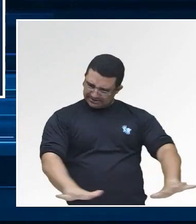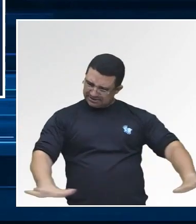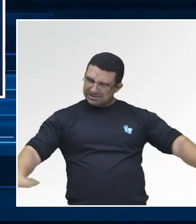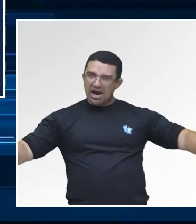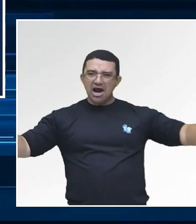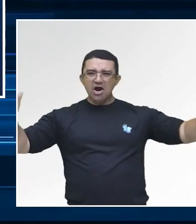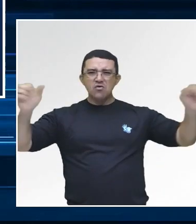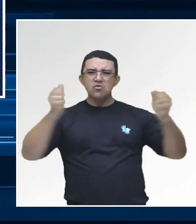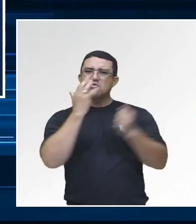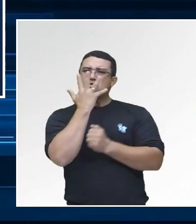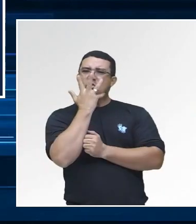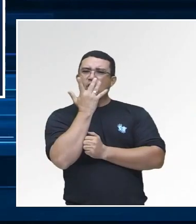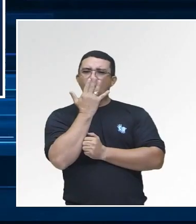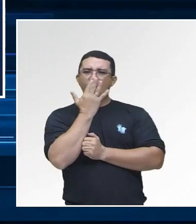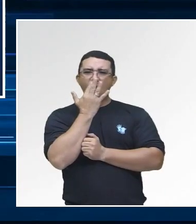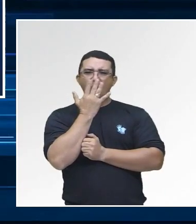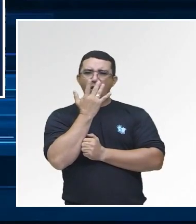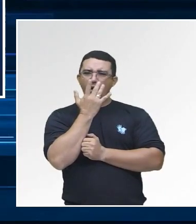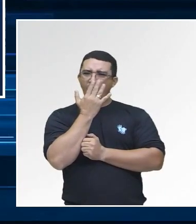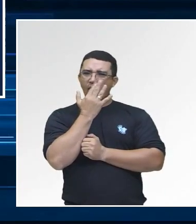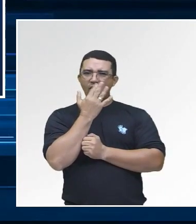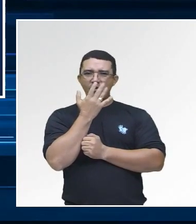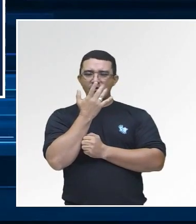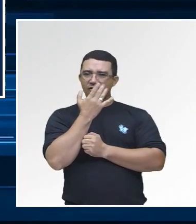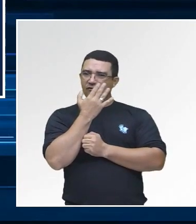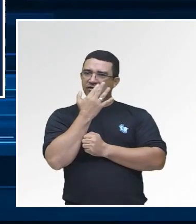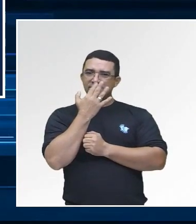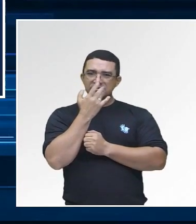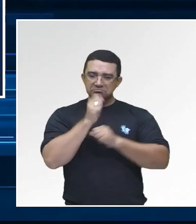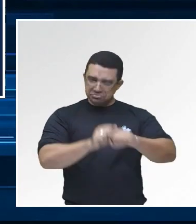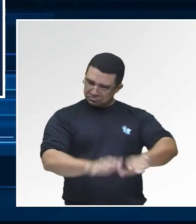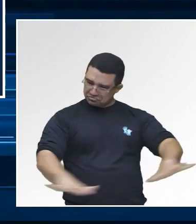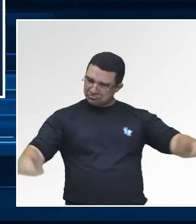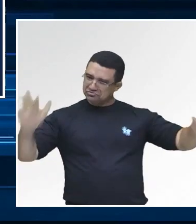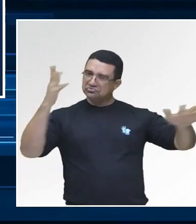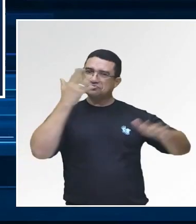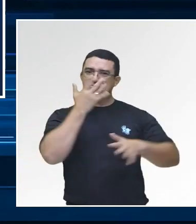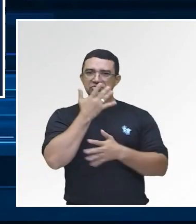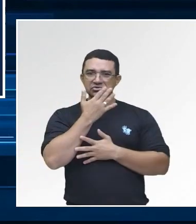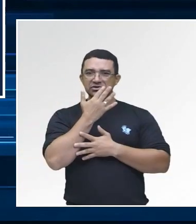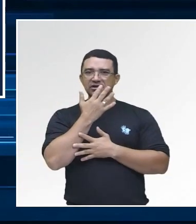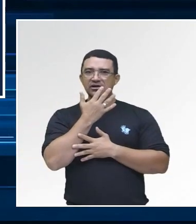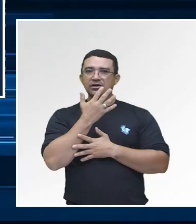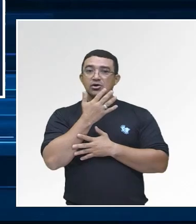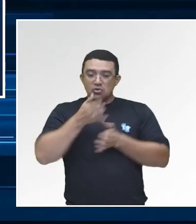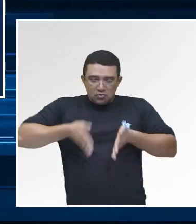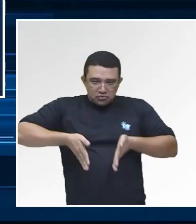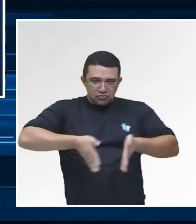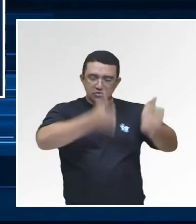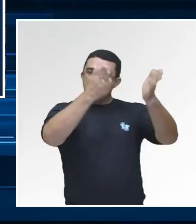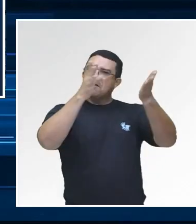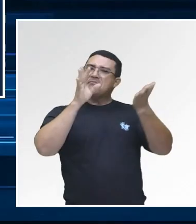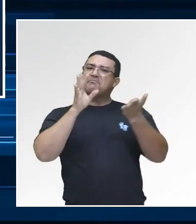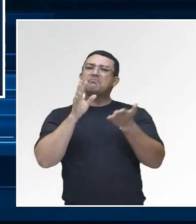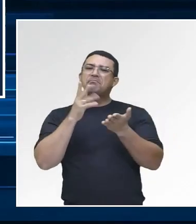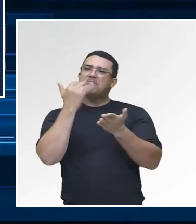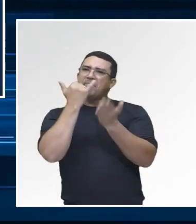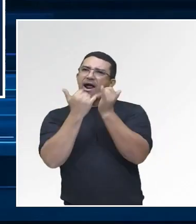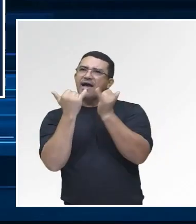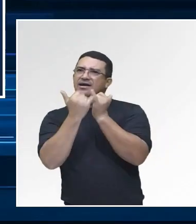cores para usar um lugar comum. Ficava sobre o passeio um verdadeiro tapete de